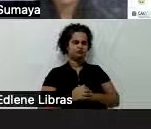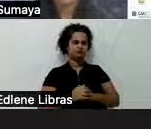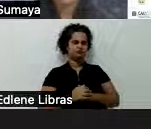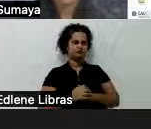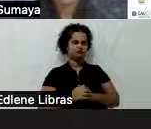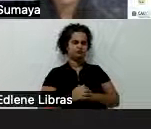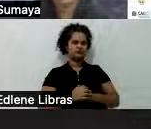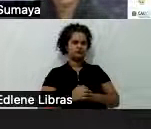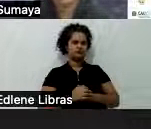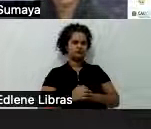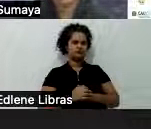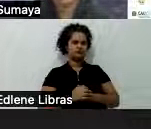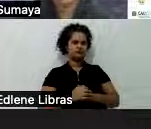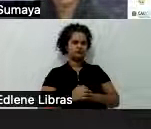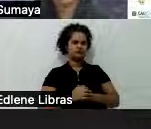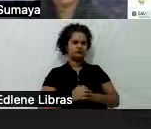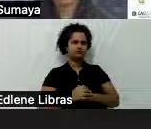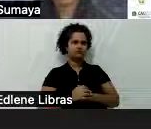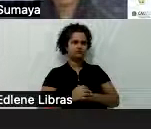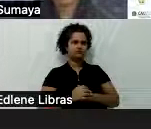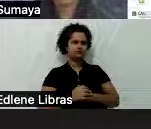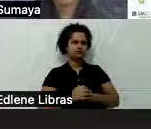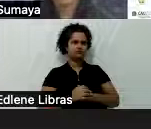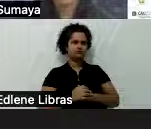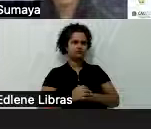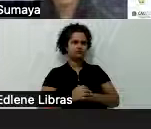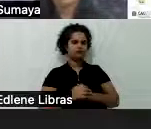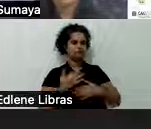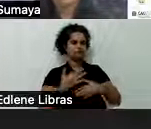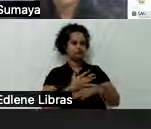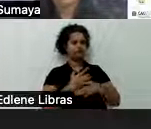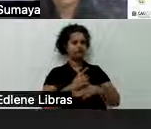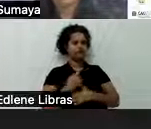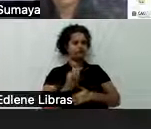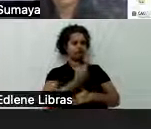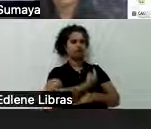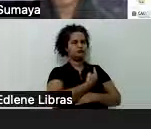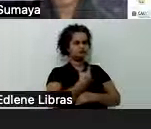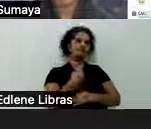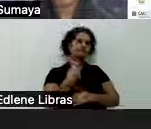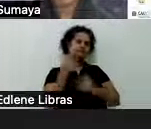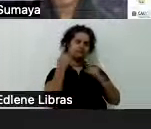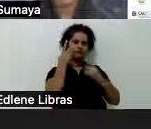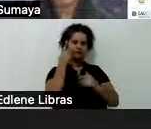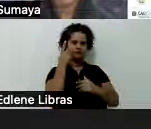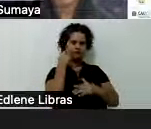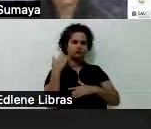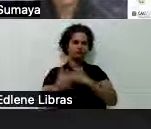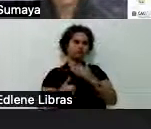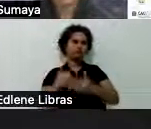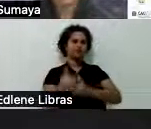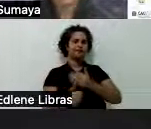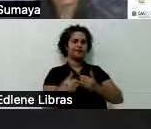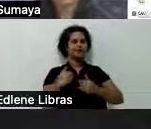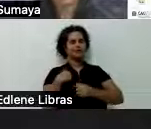No caso do Cidade da Gente em Fortaleza, um programa que tem tido desdobramentos de lá para cá, a gente vem acompanhando